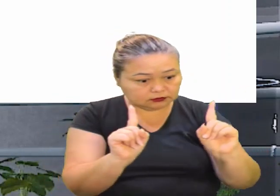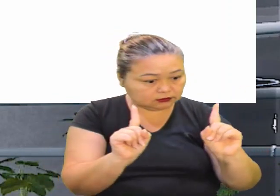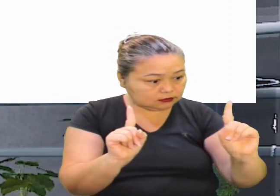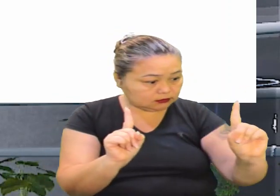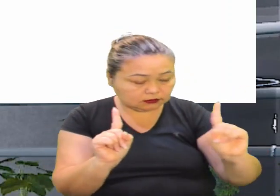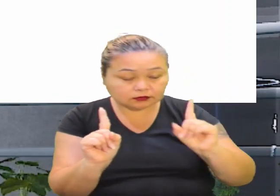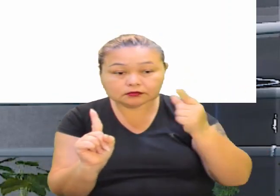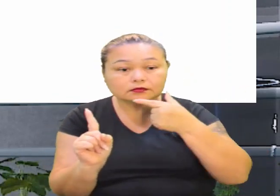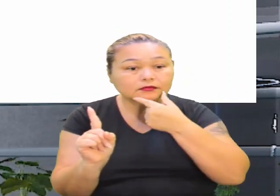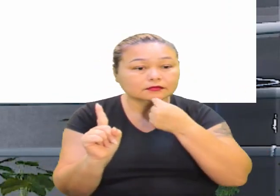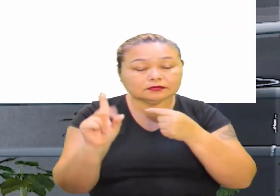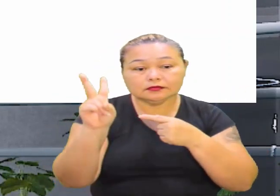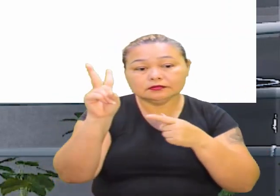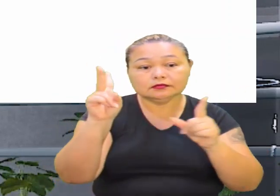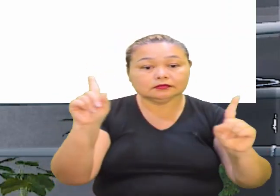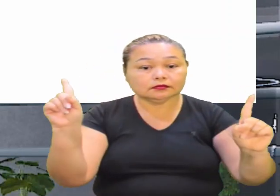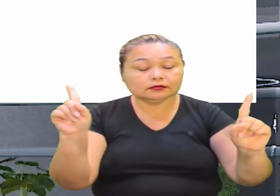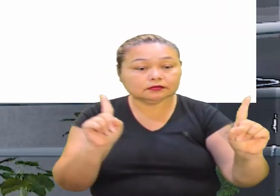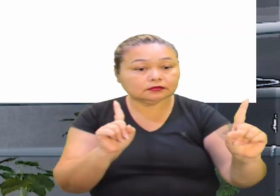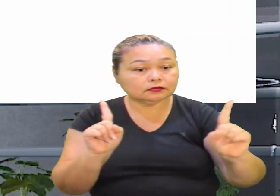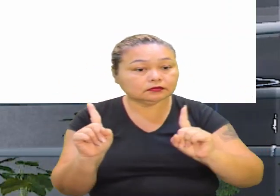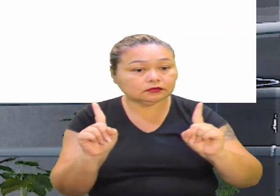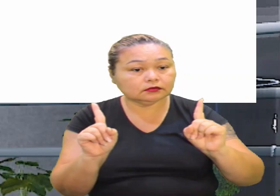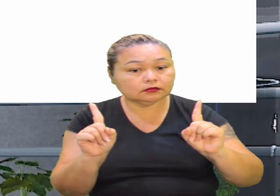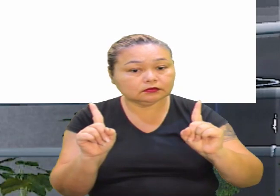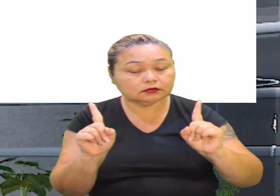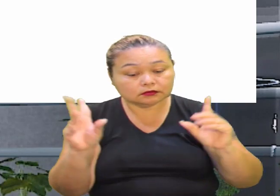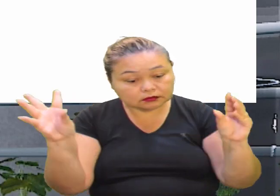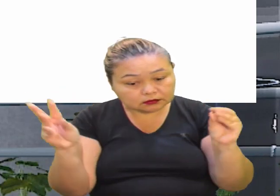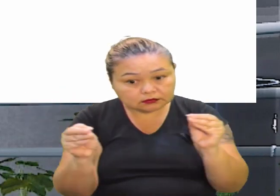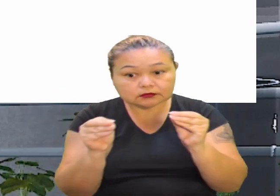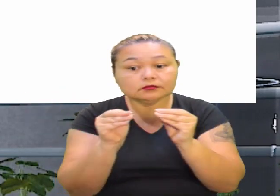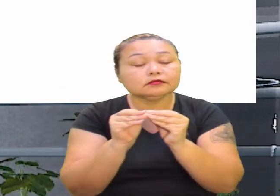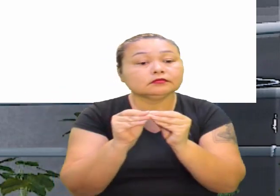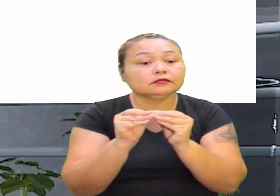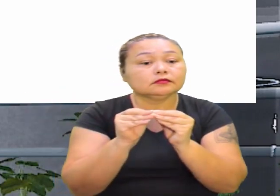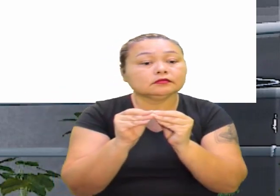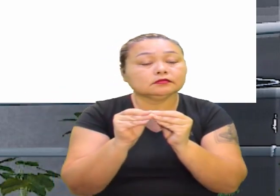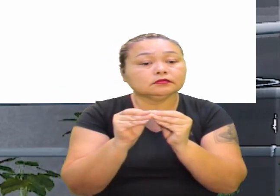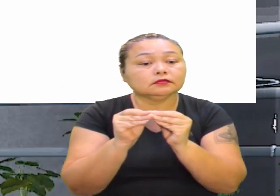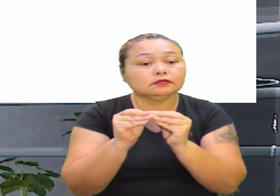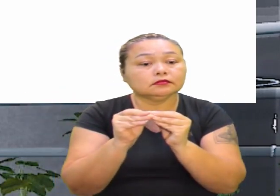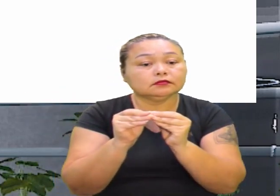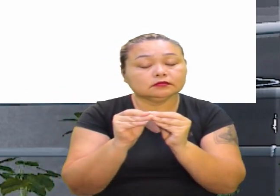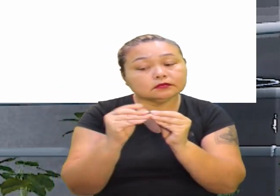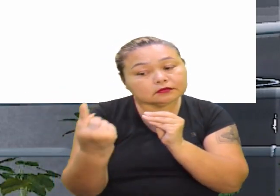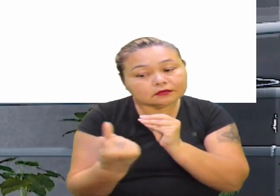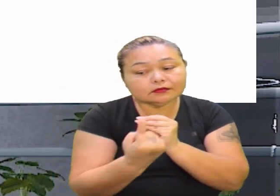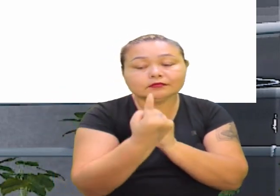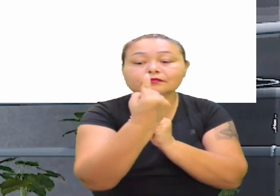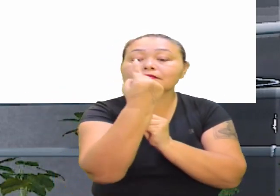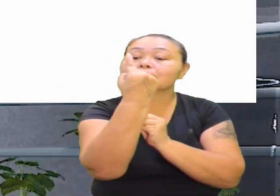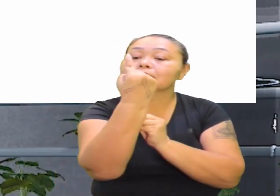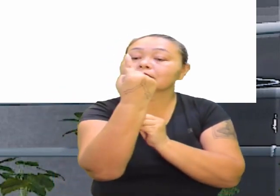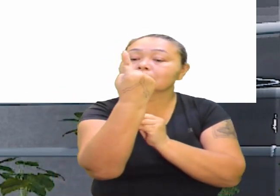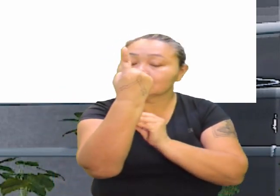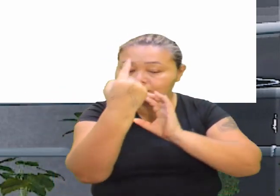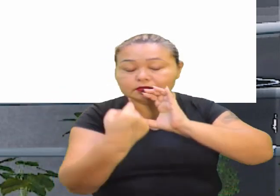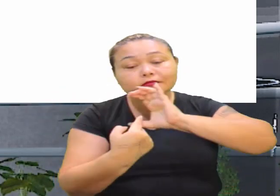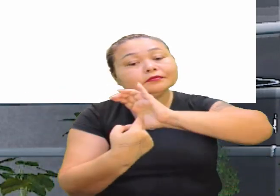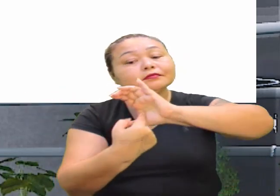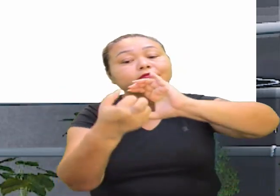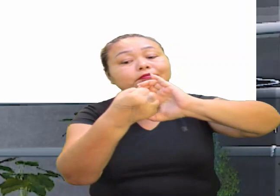ambos, eu estava tentando lembrar em inglês, estiverem juntos, um só expressa a sua